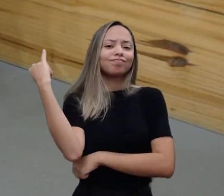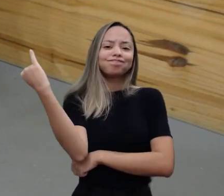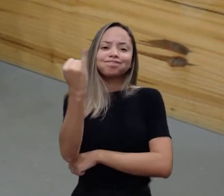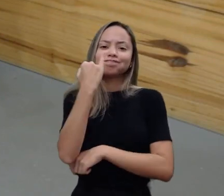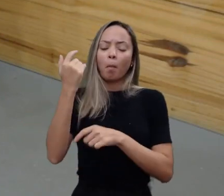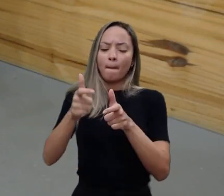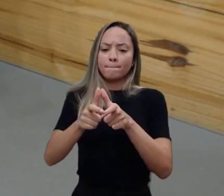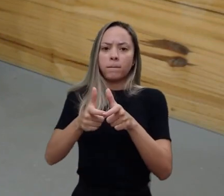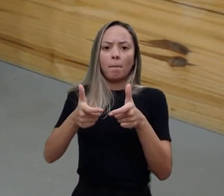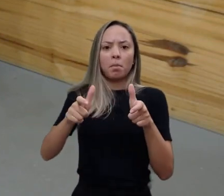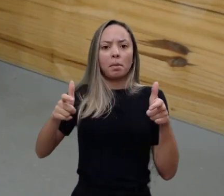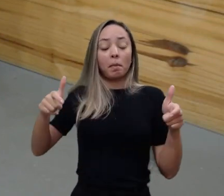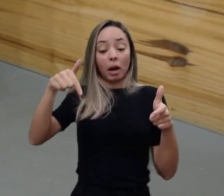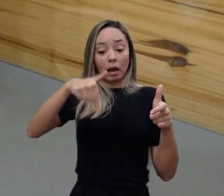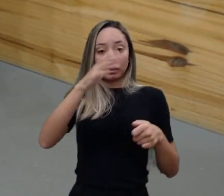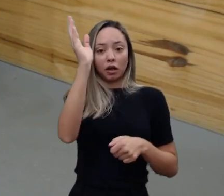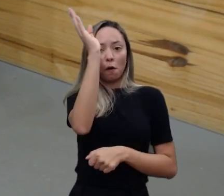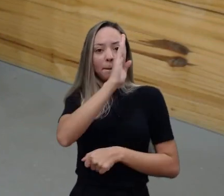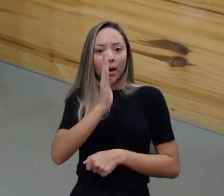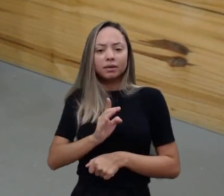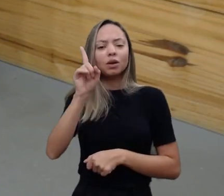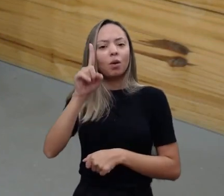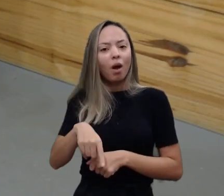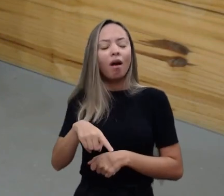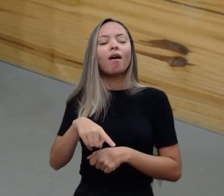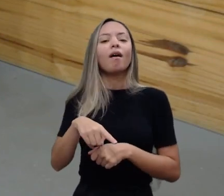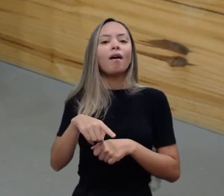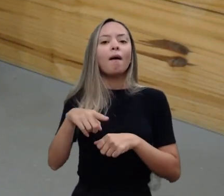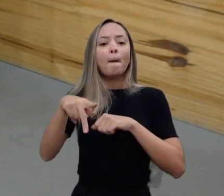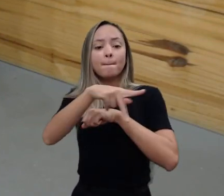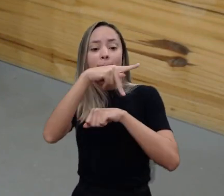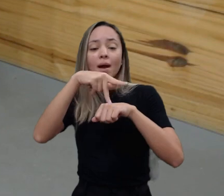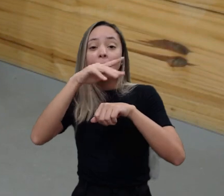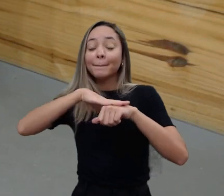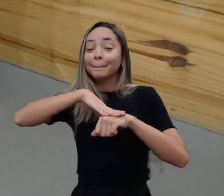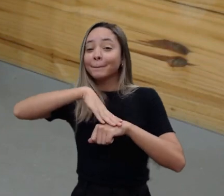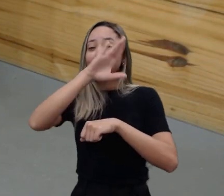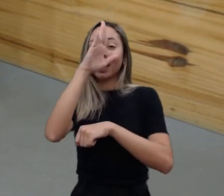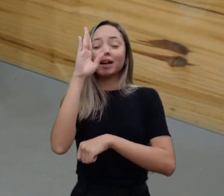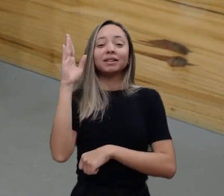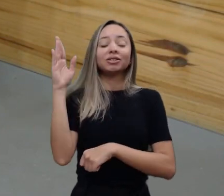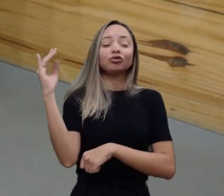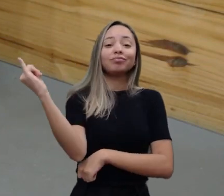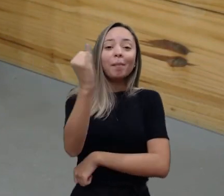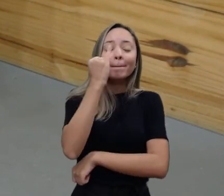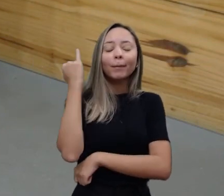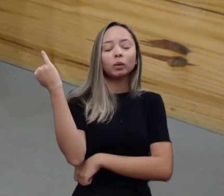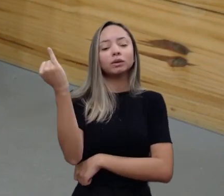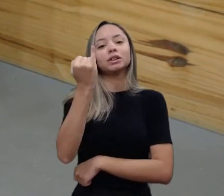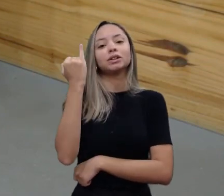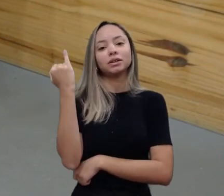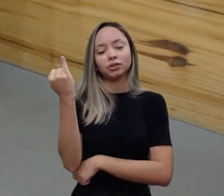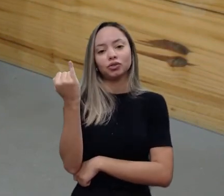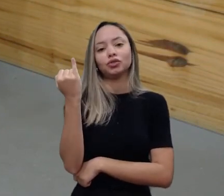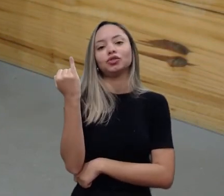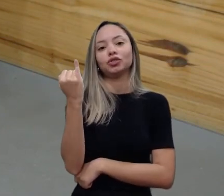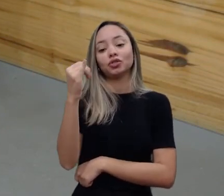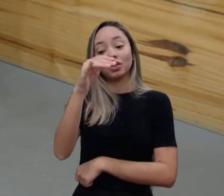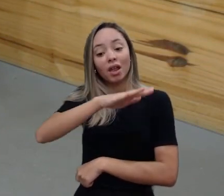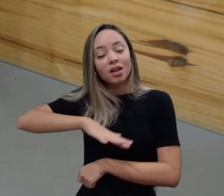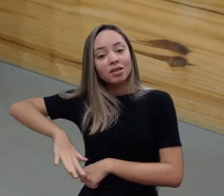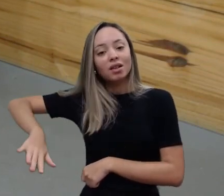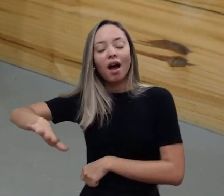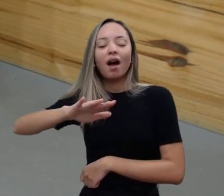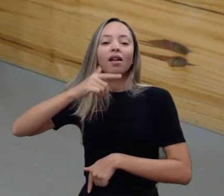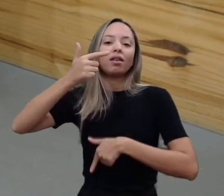em atuação aí. E o Brasil é o país, se não for o mais importante, mas um dos mais importantes